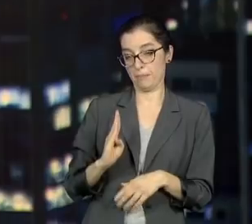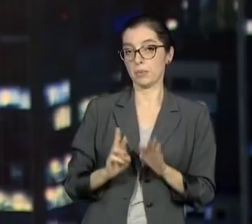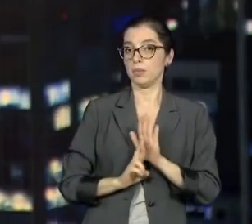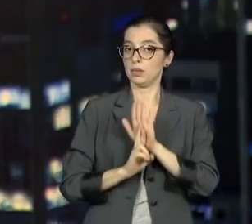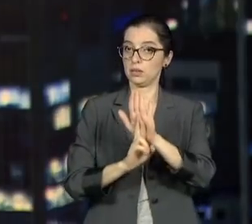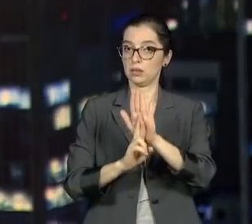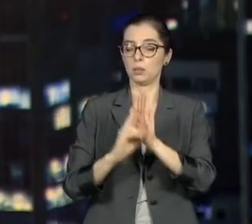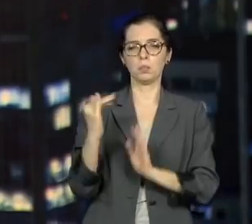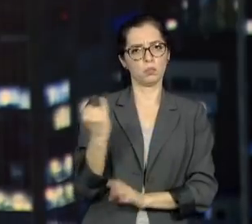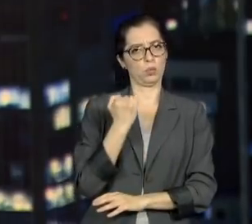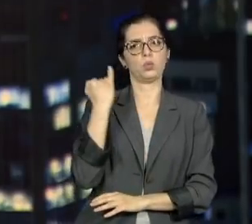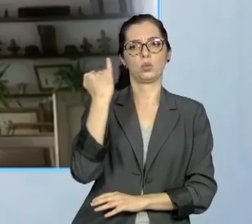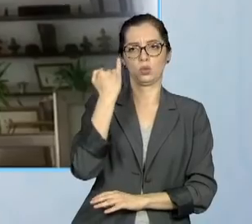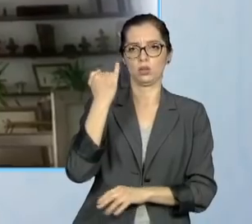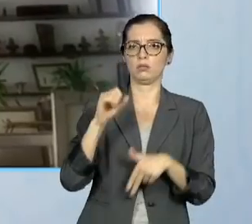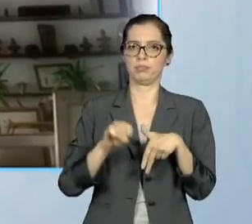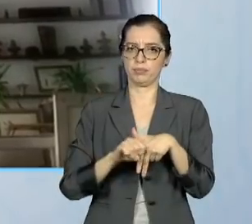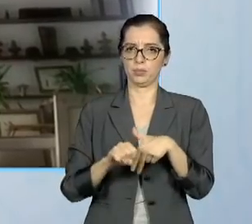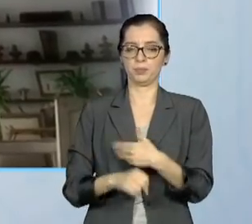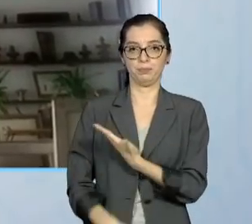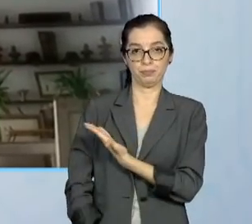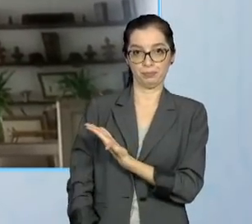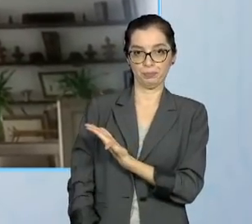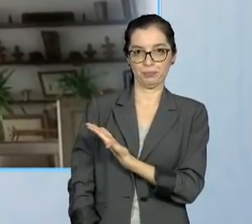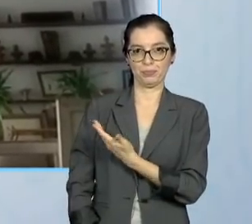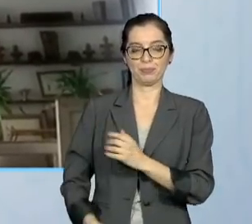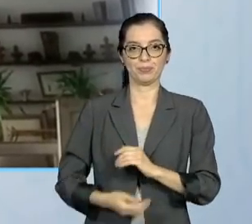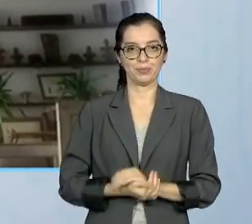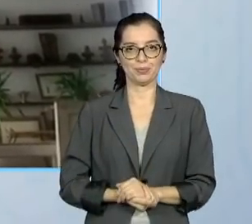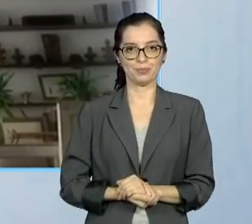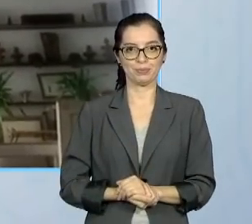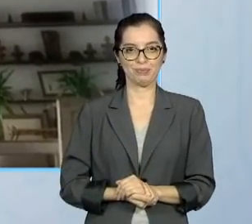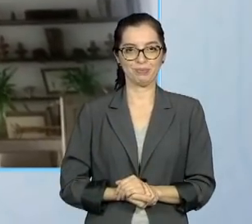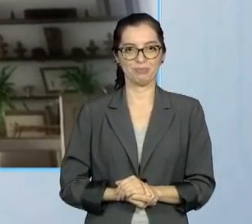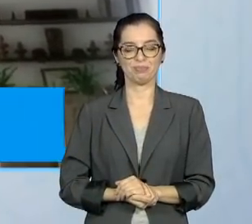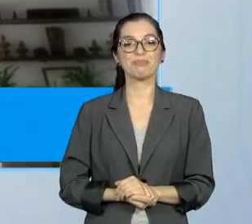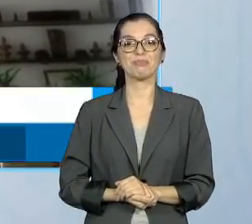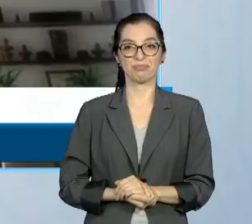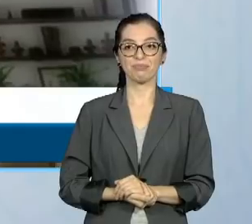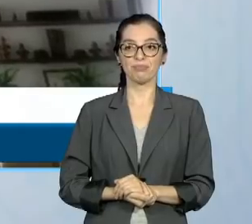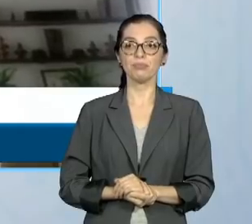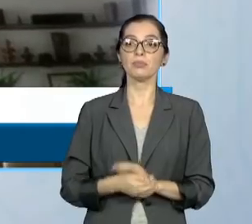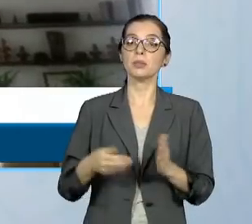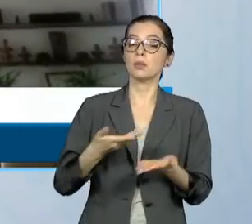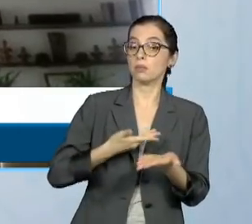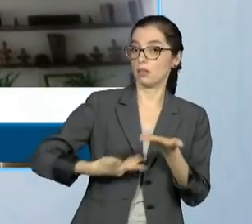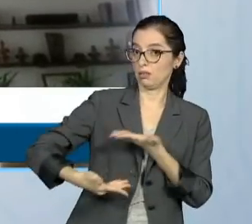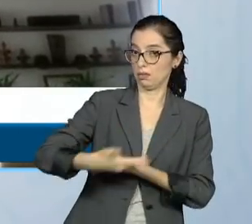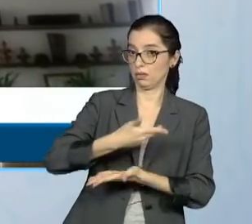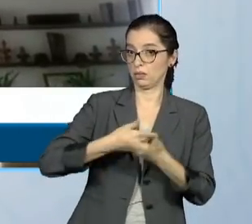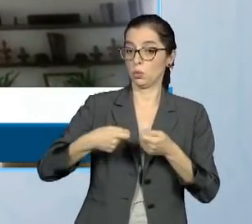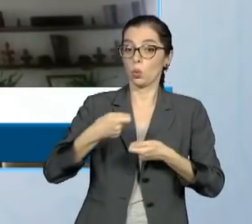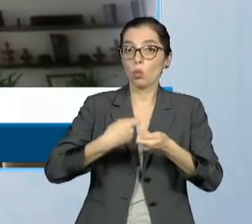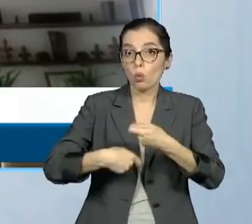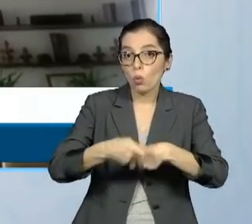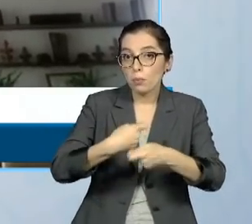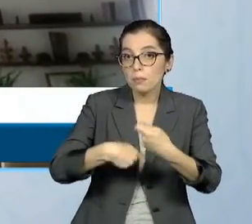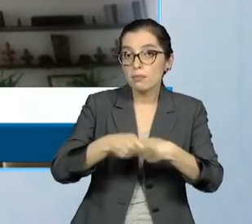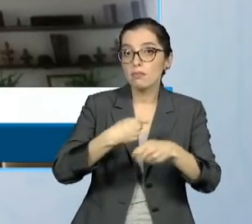importante da diplomacia brasileira por lá. Na área das relações comerciais, acho que pouco